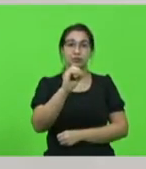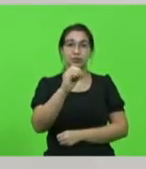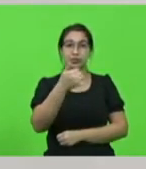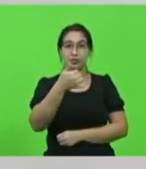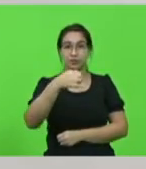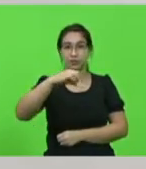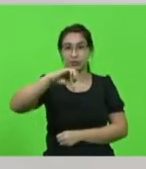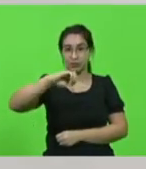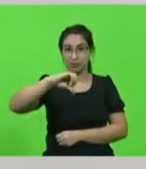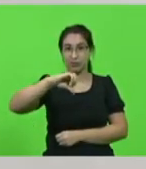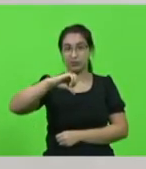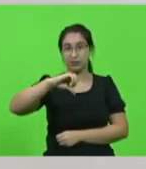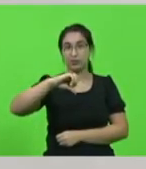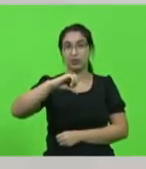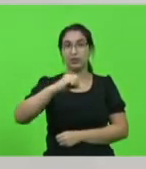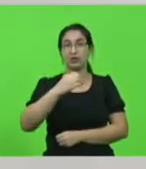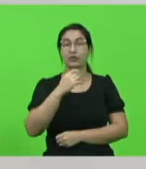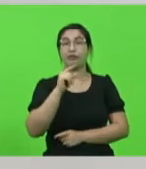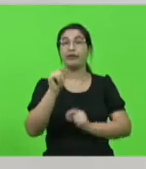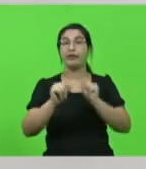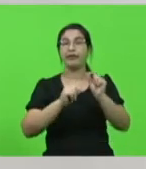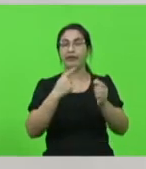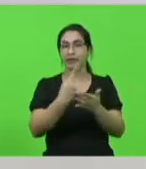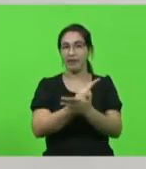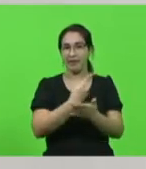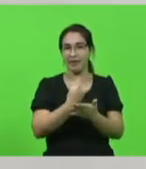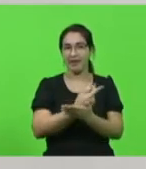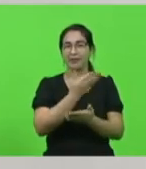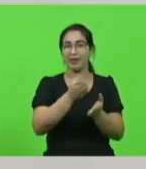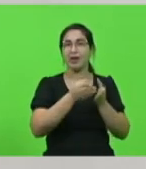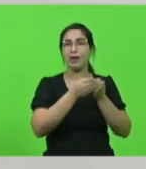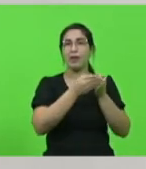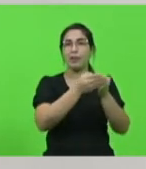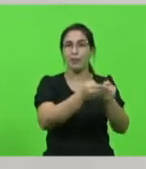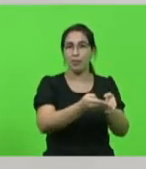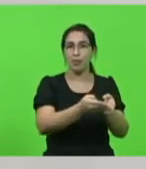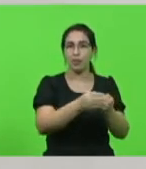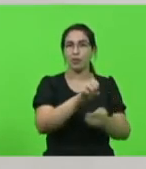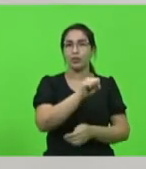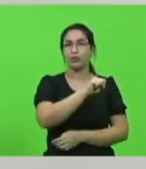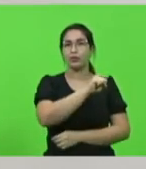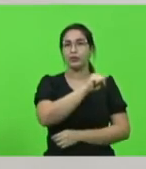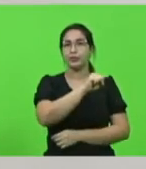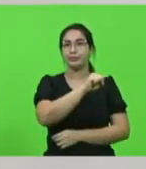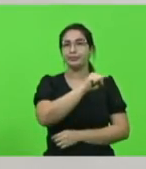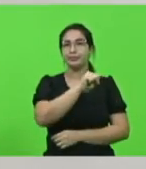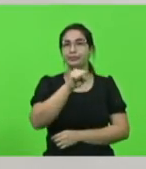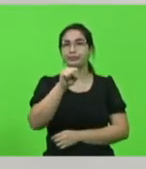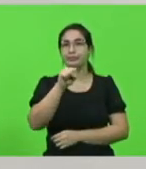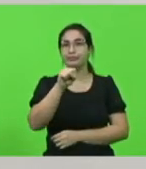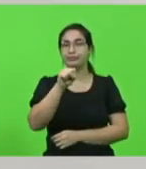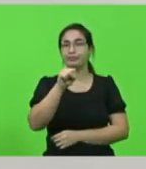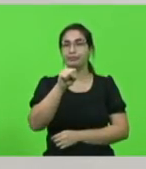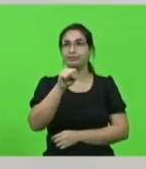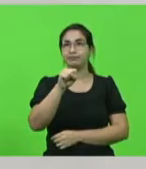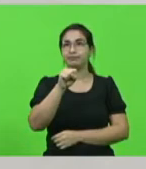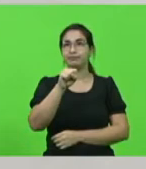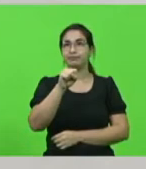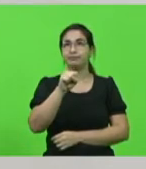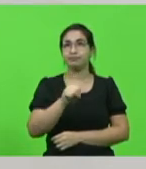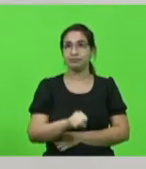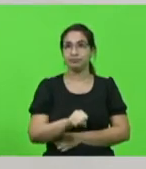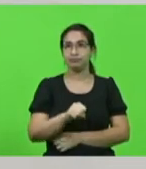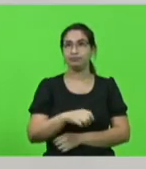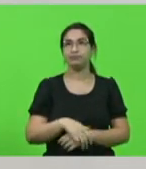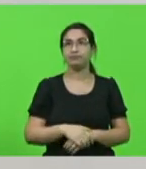Eu estou falando das irregularidades do Porto de São Francisco desde 2019. E aqui